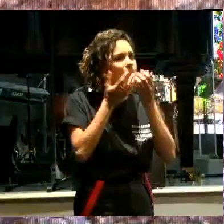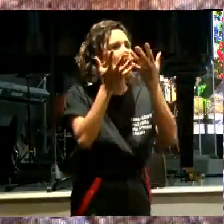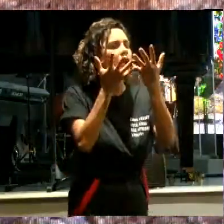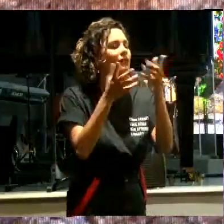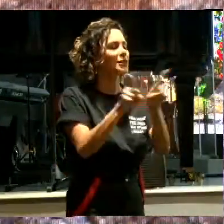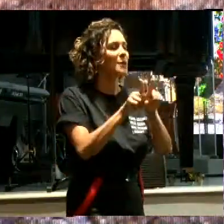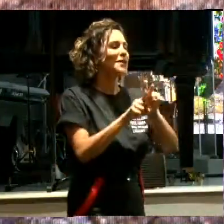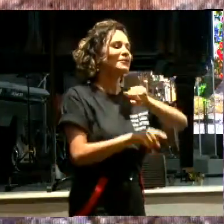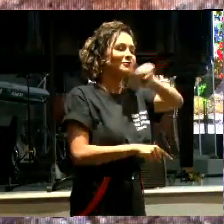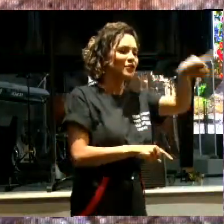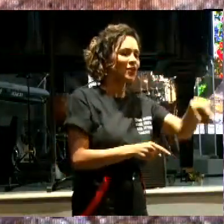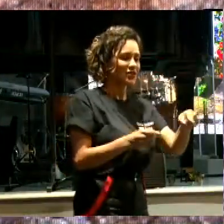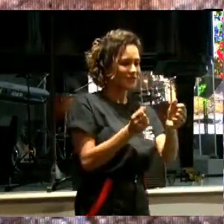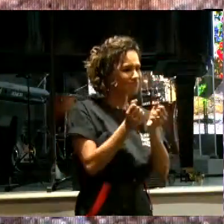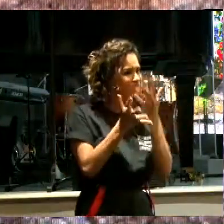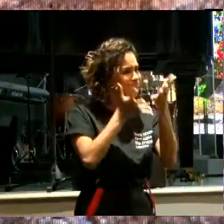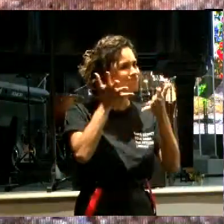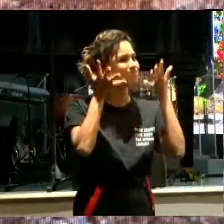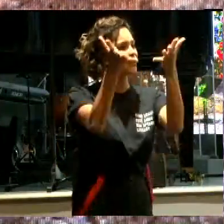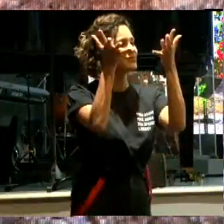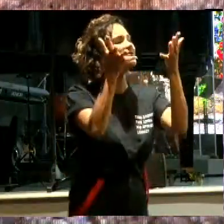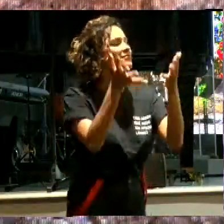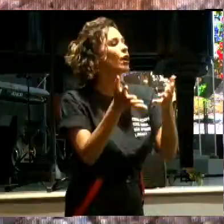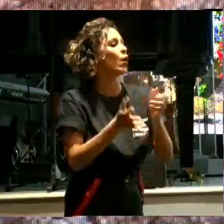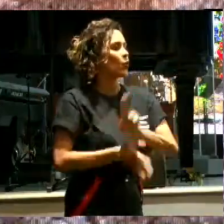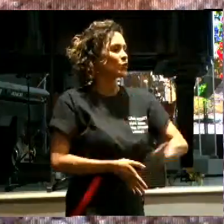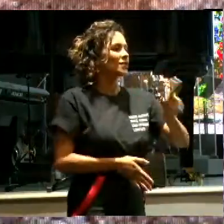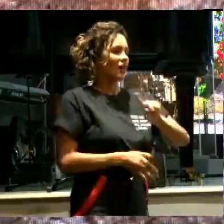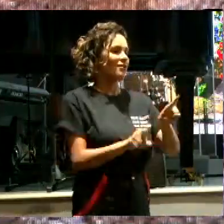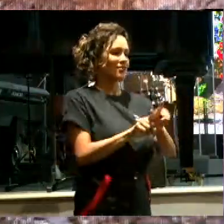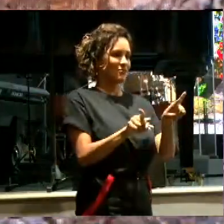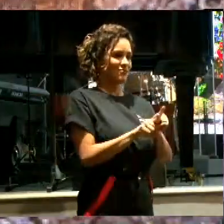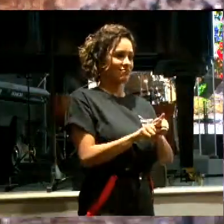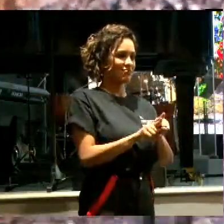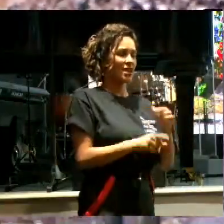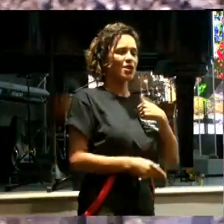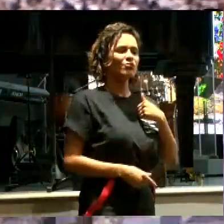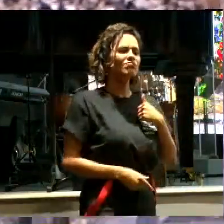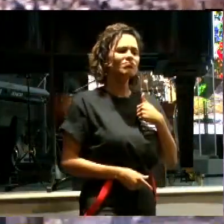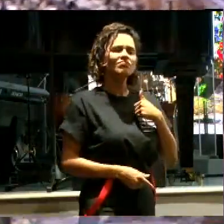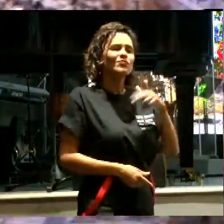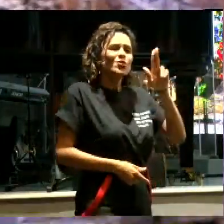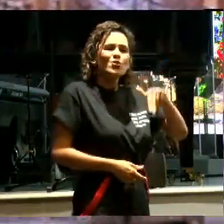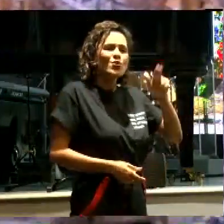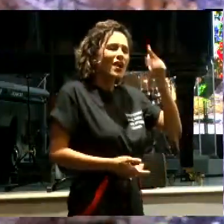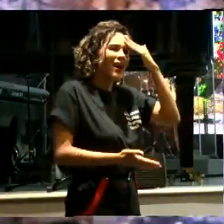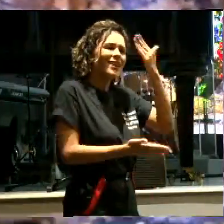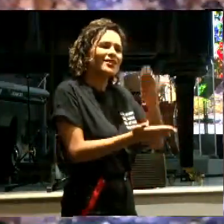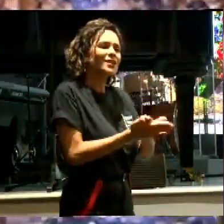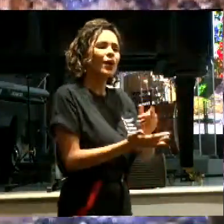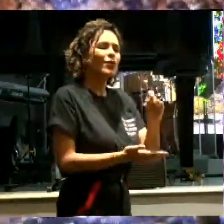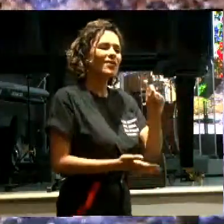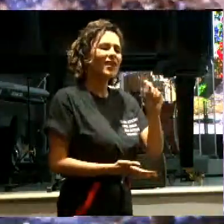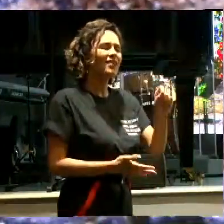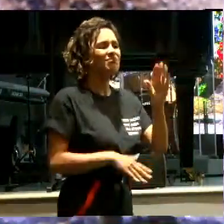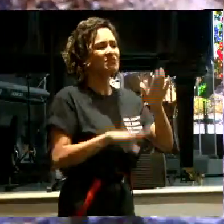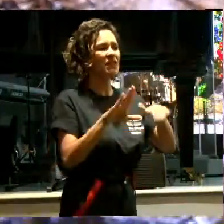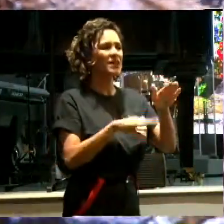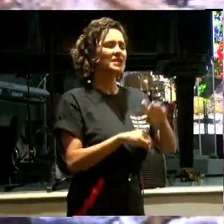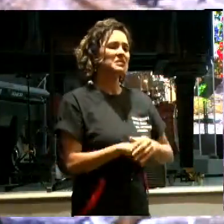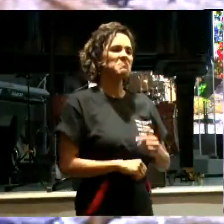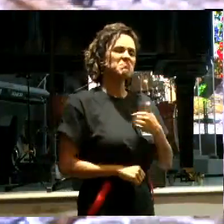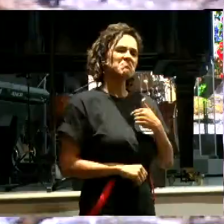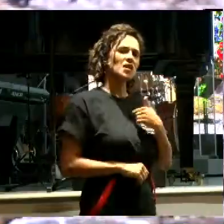você. Eu nunca acreditei que um dia eu pudesse sair da